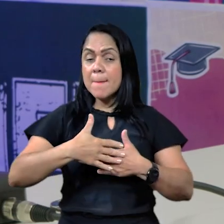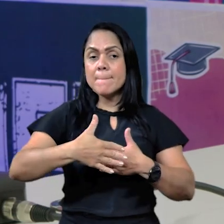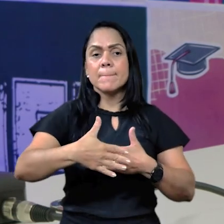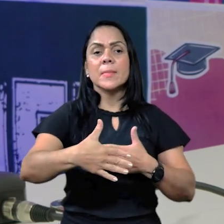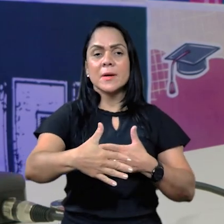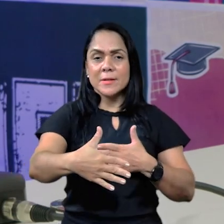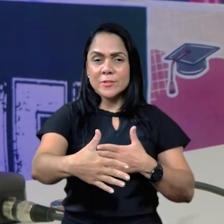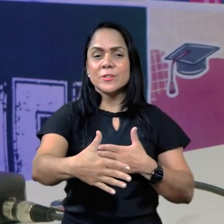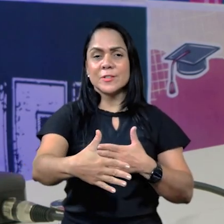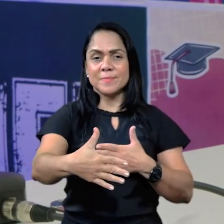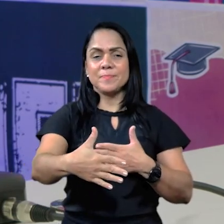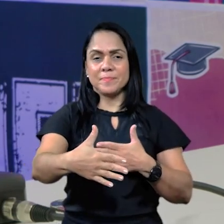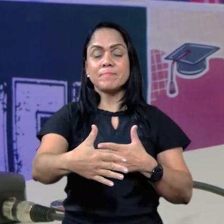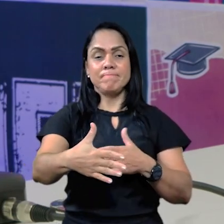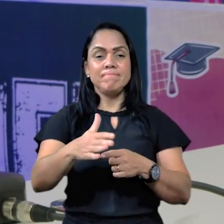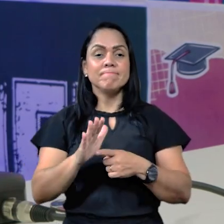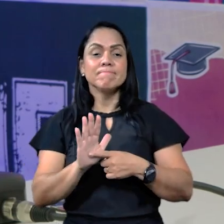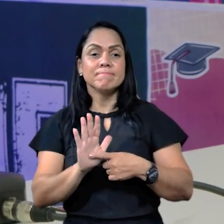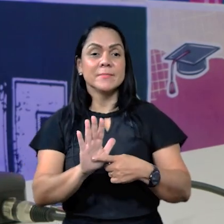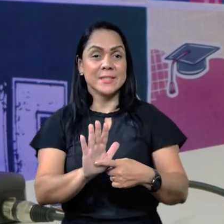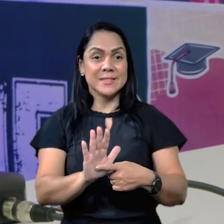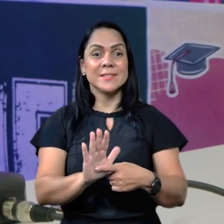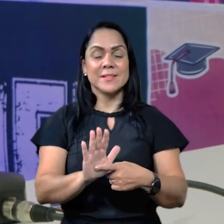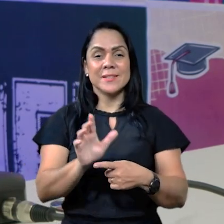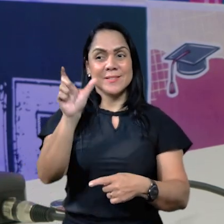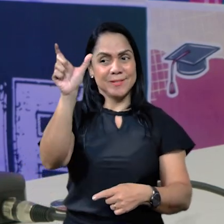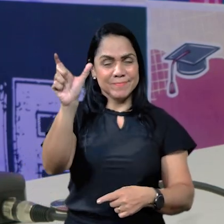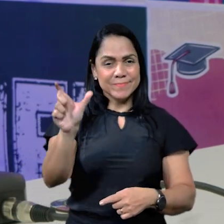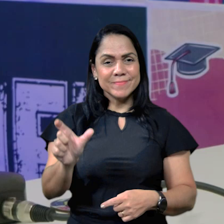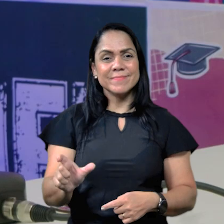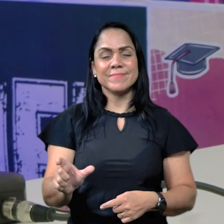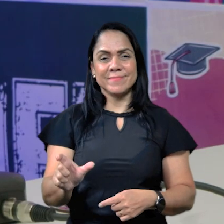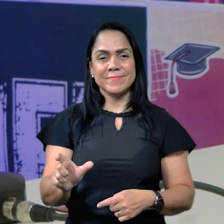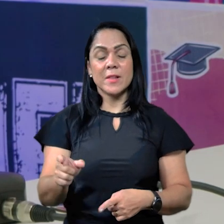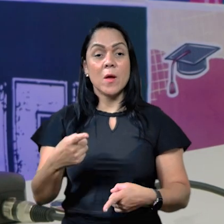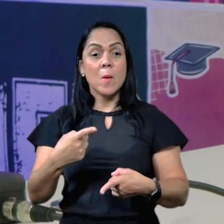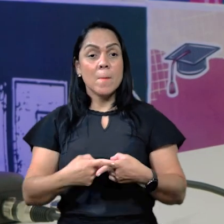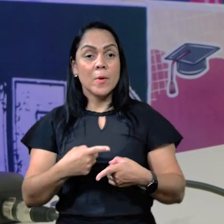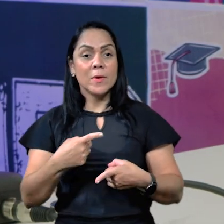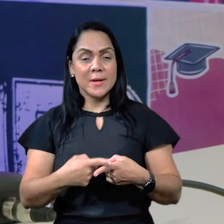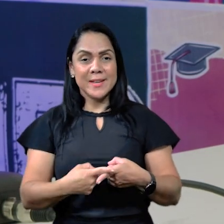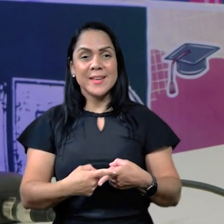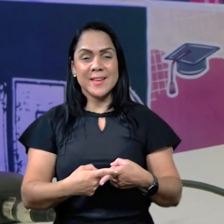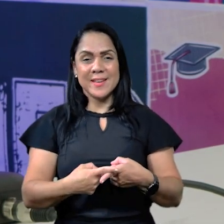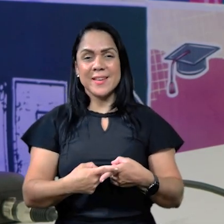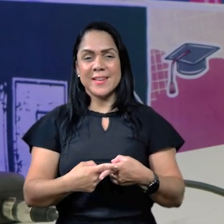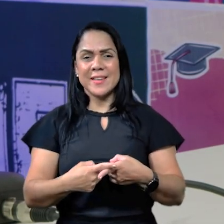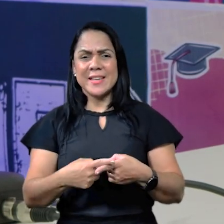conseguem dar essa visibilidade para eles, né, uhum, porque eles tiram o